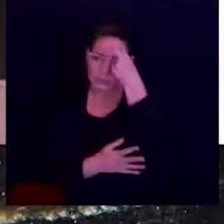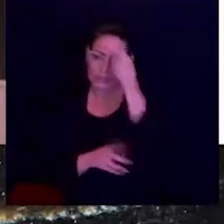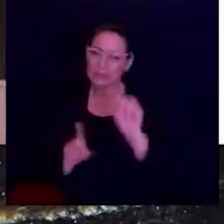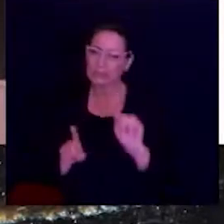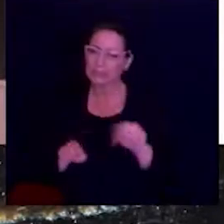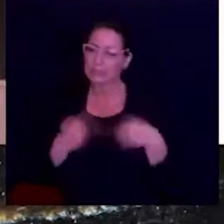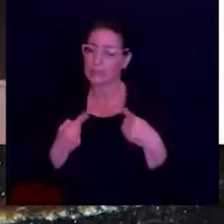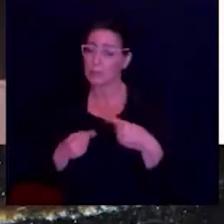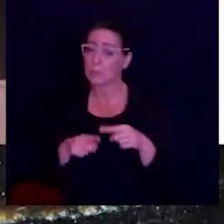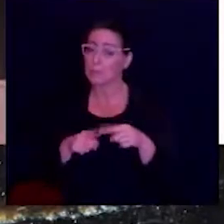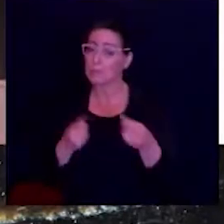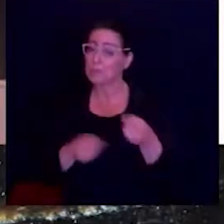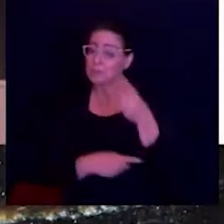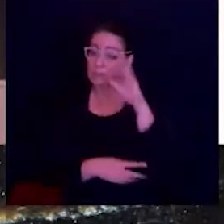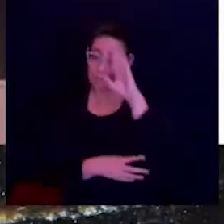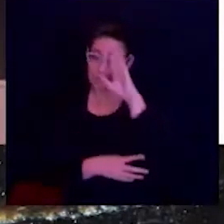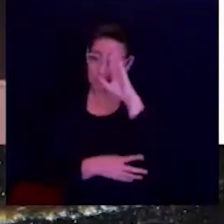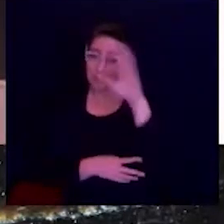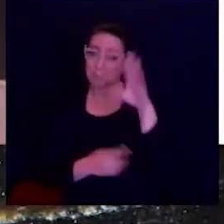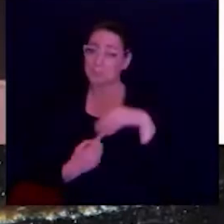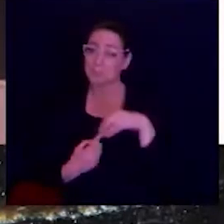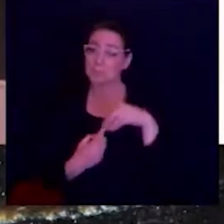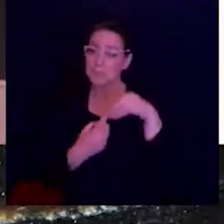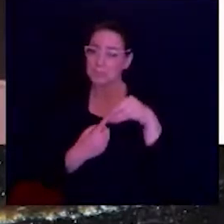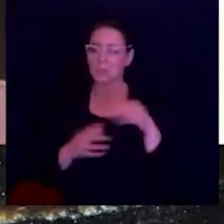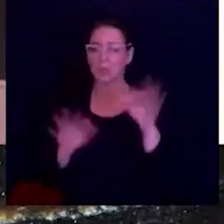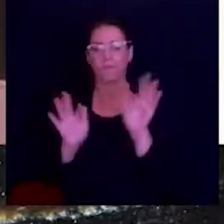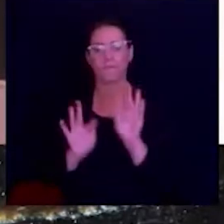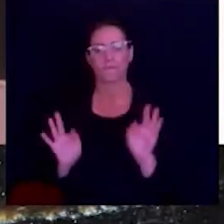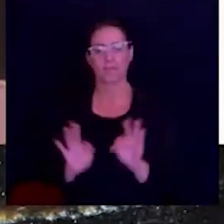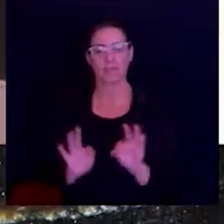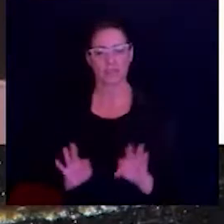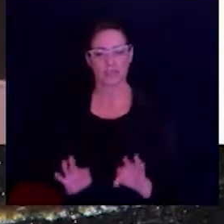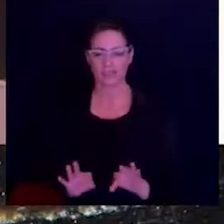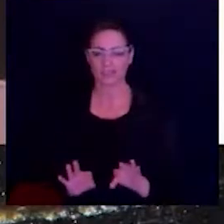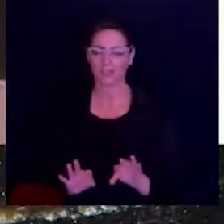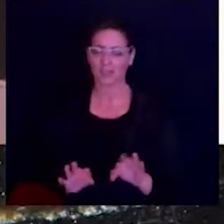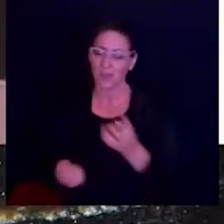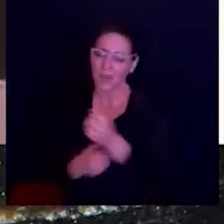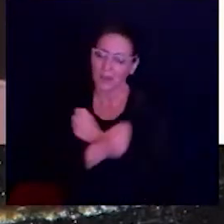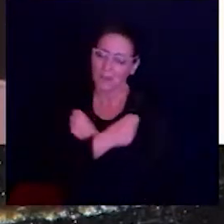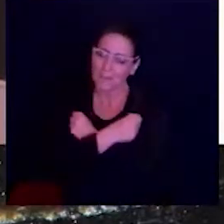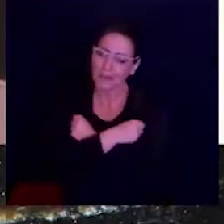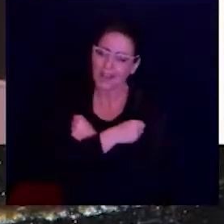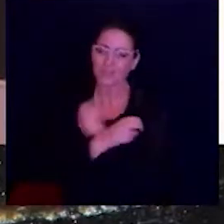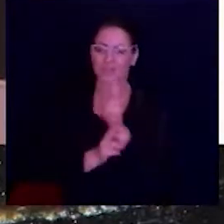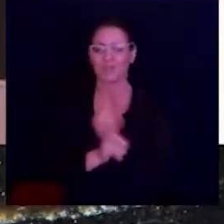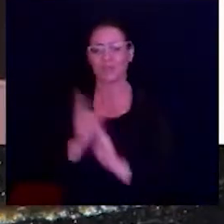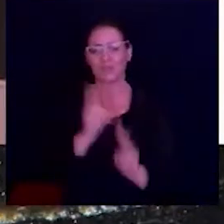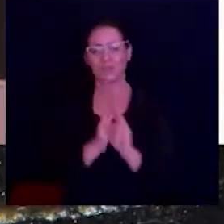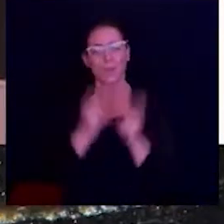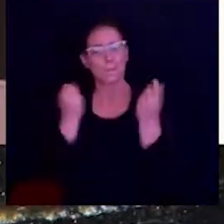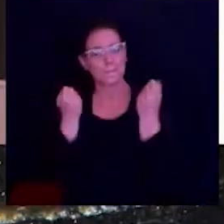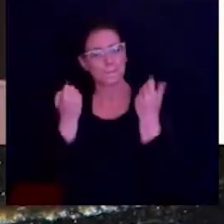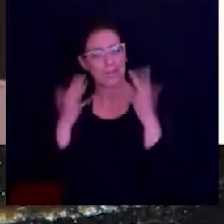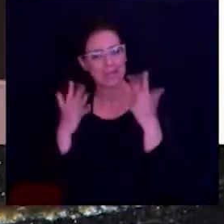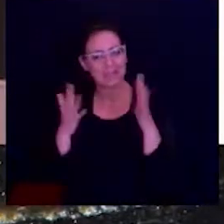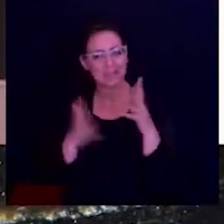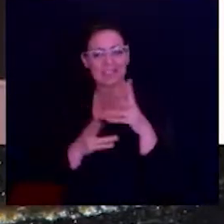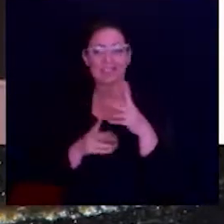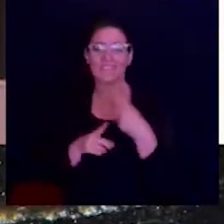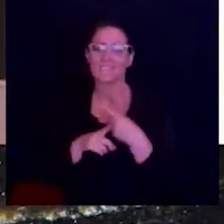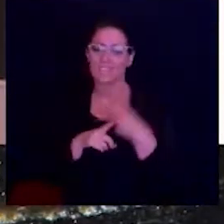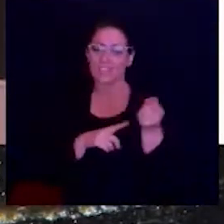desafios, mas principalmente, sejam felizes. Um abraço virtual, parabéns pela vitória e